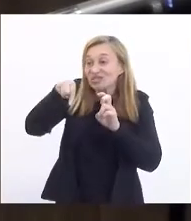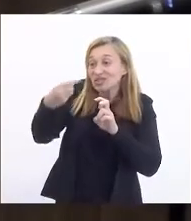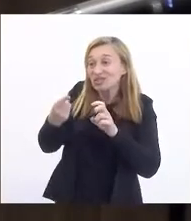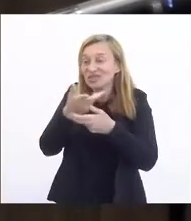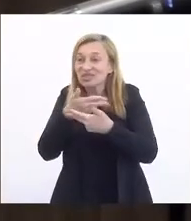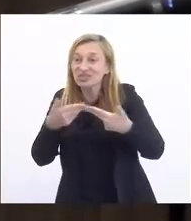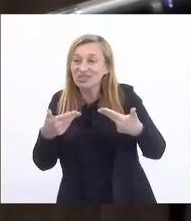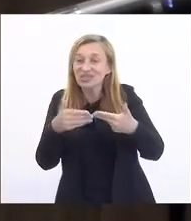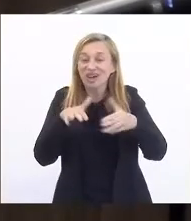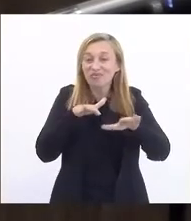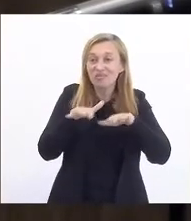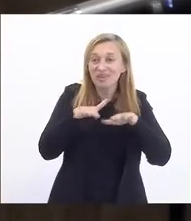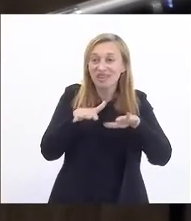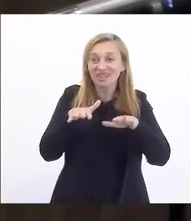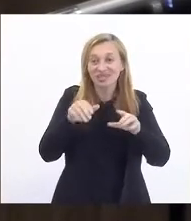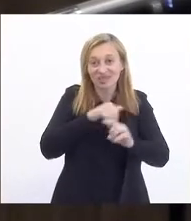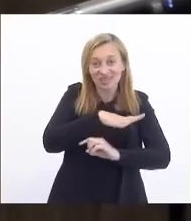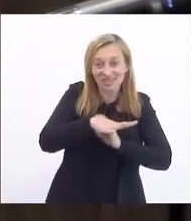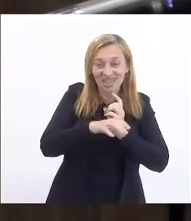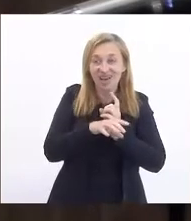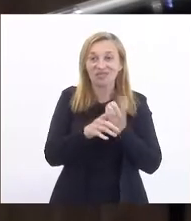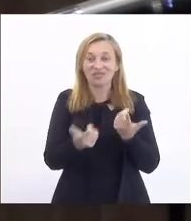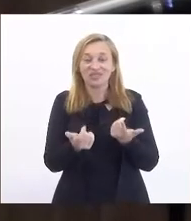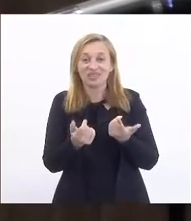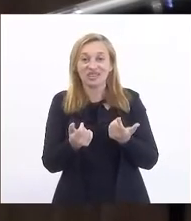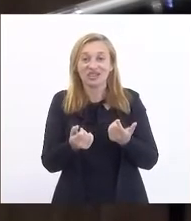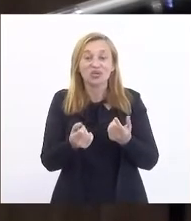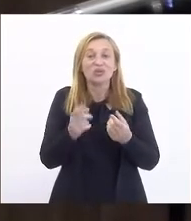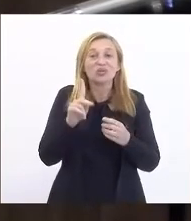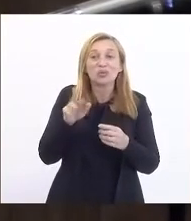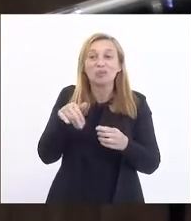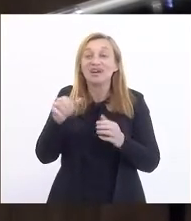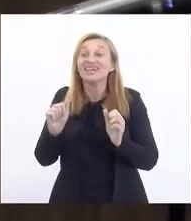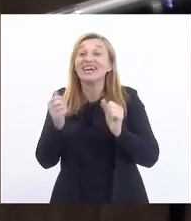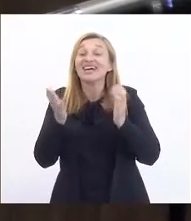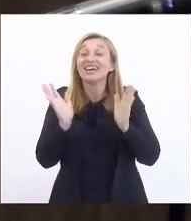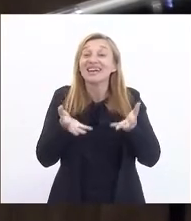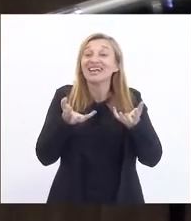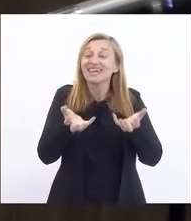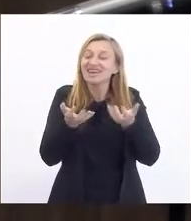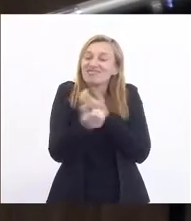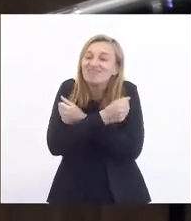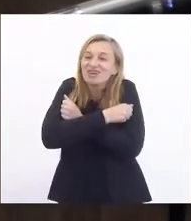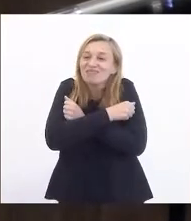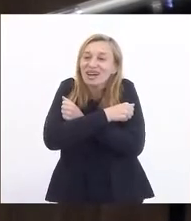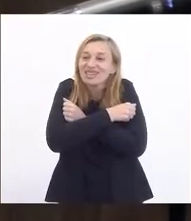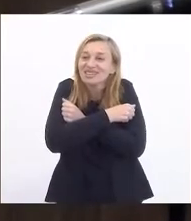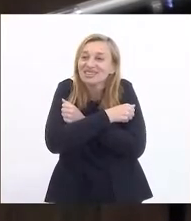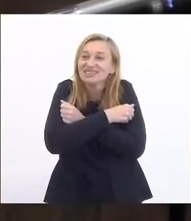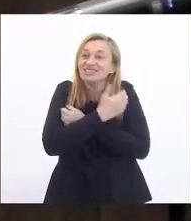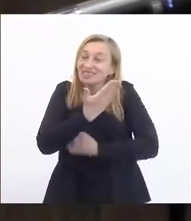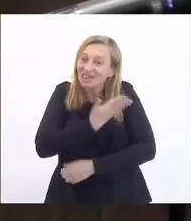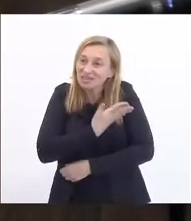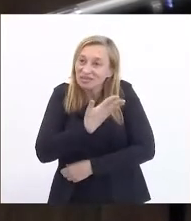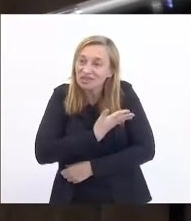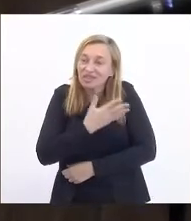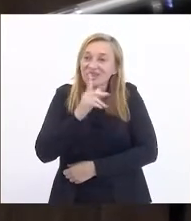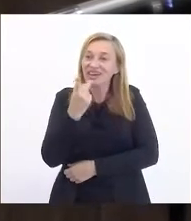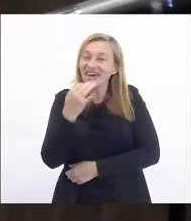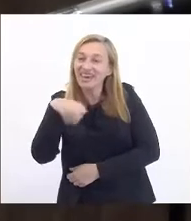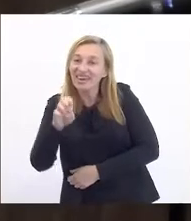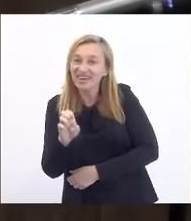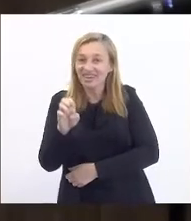coisas da mobilidade social da mobilidade urbana então quero aqui deixar meu abraço fraterno ao Henrique